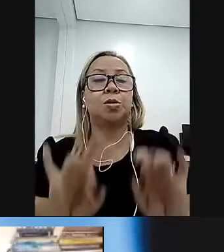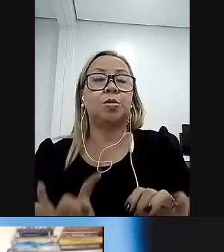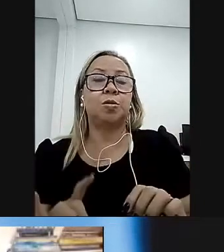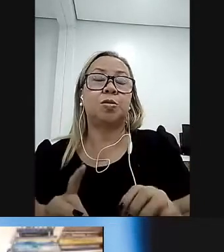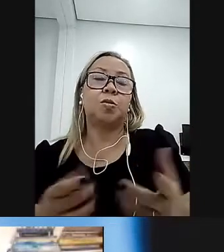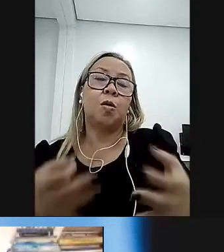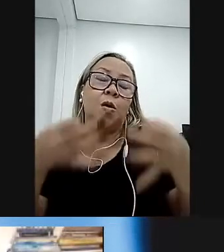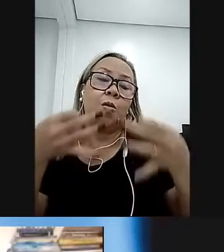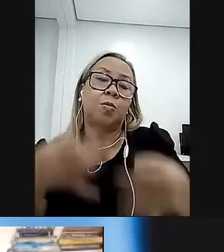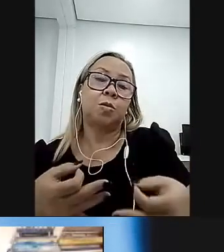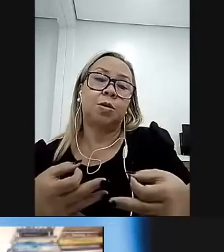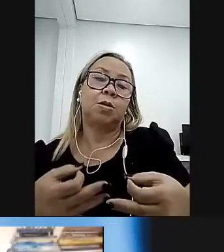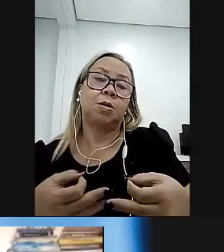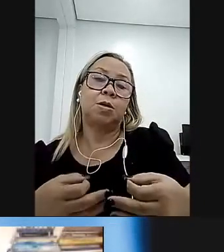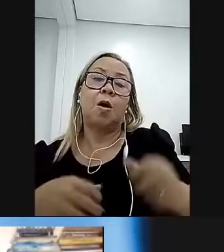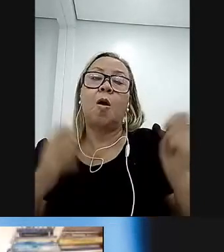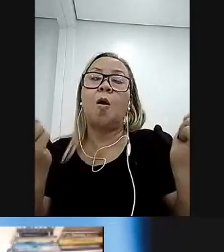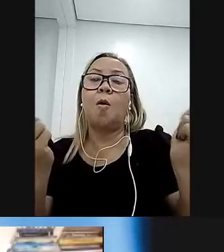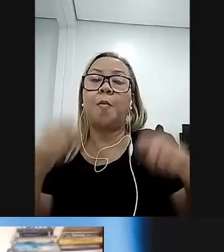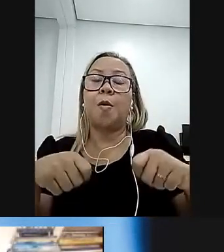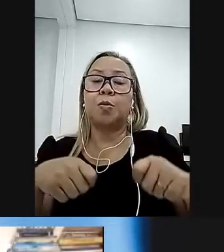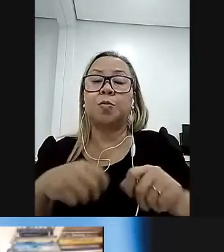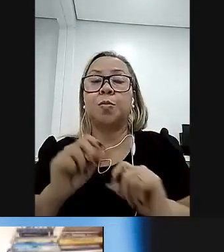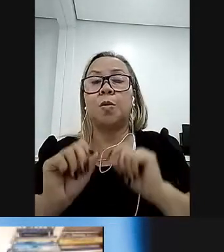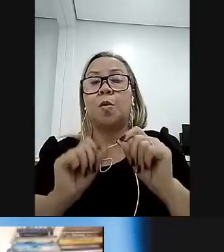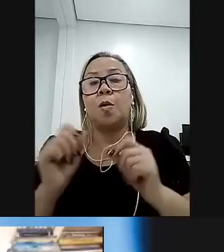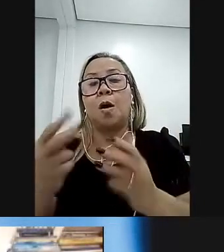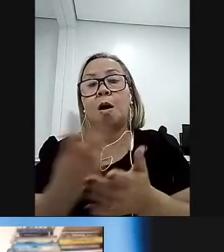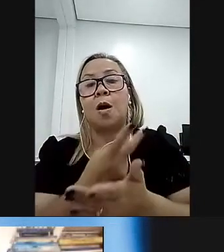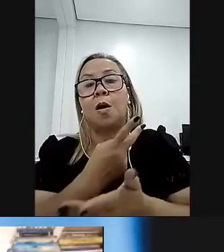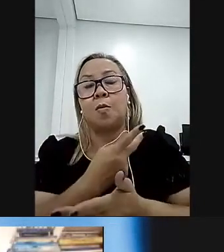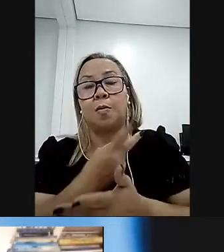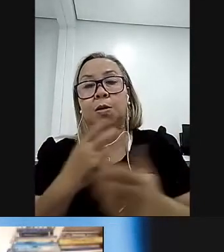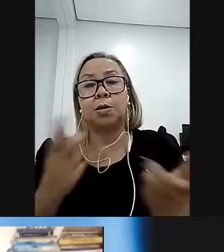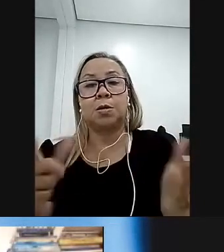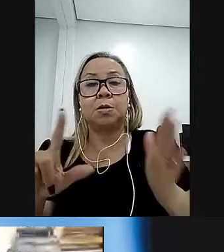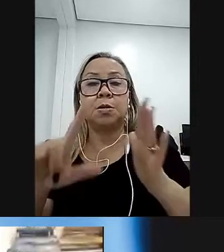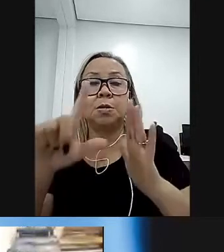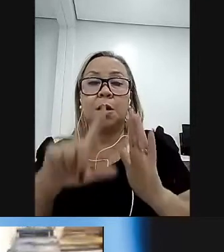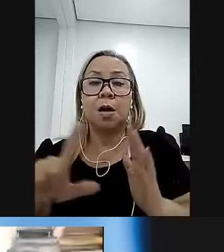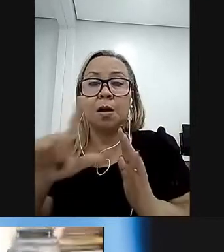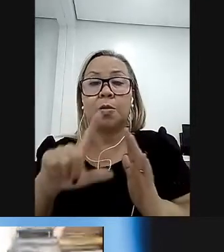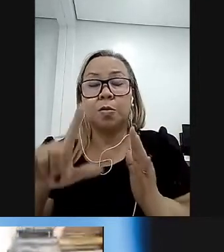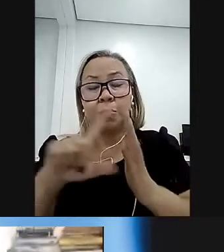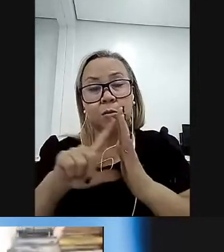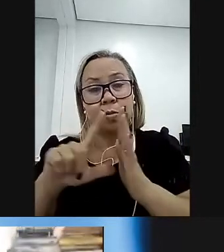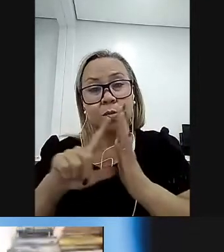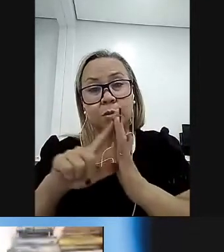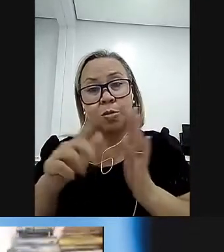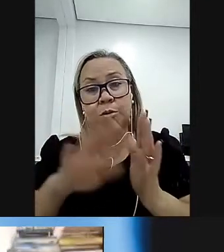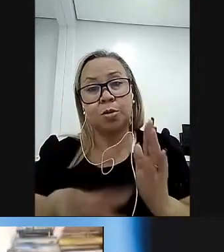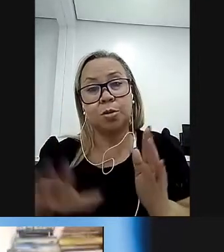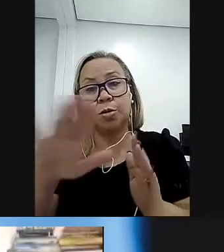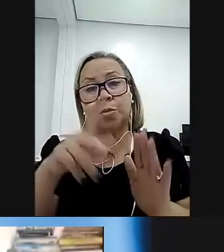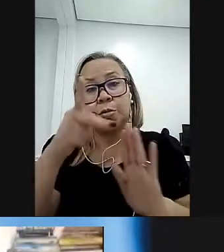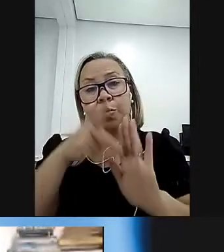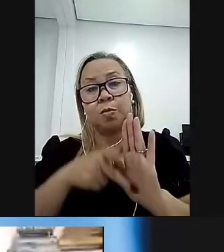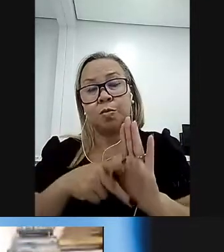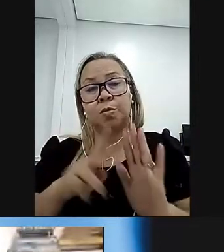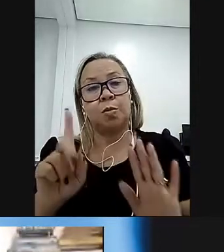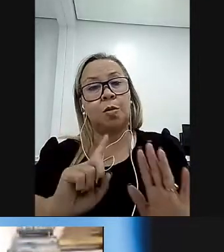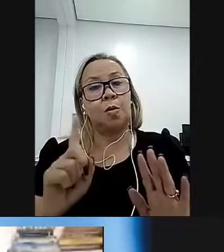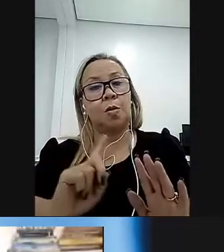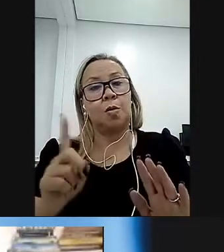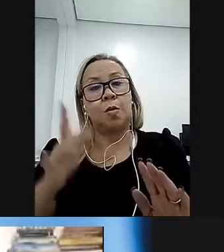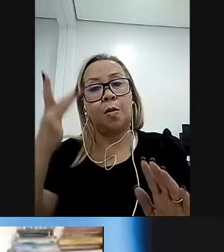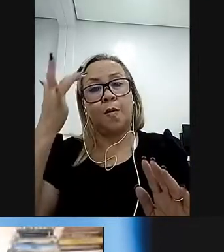forma, possibilitou que ele acontecesse na logística de todo o projeto, que não foi muito fácil, porque numa